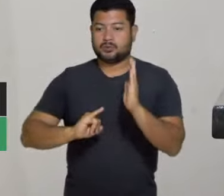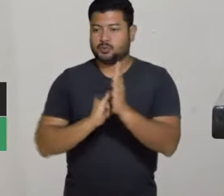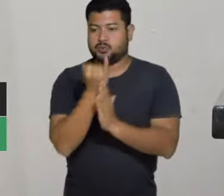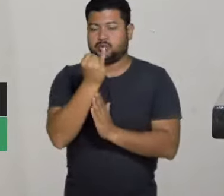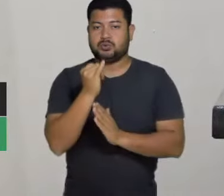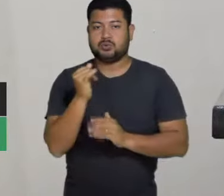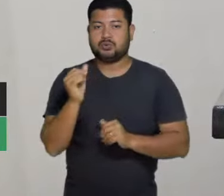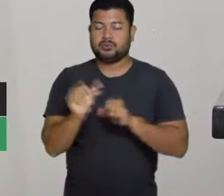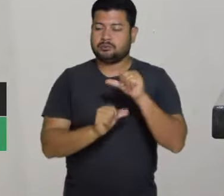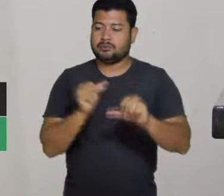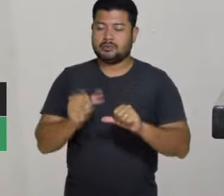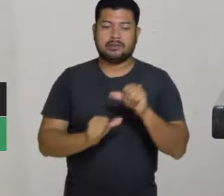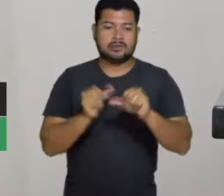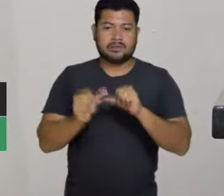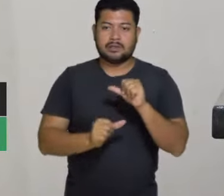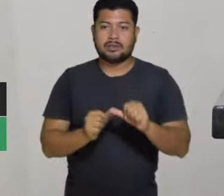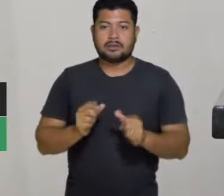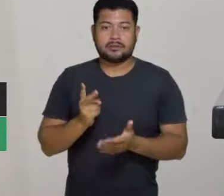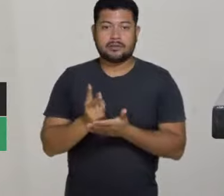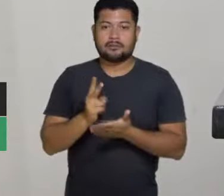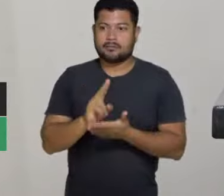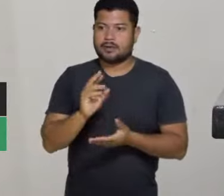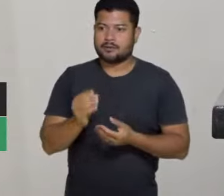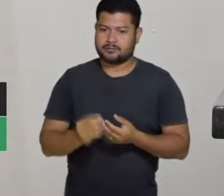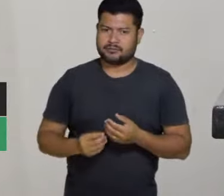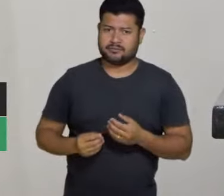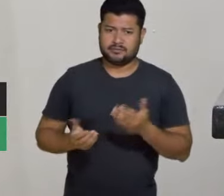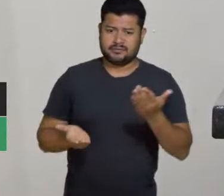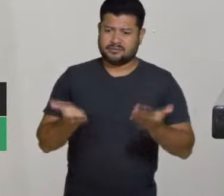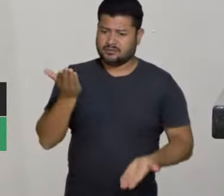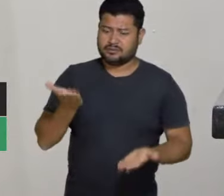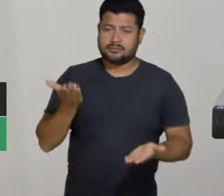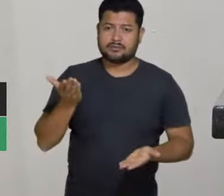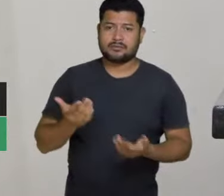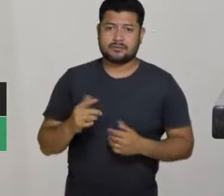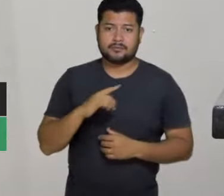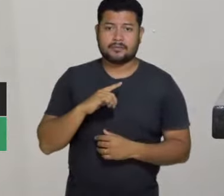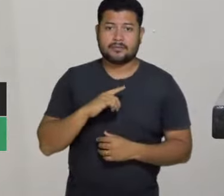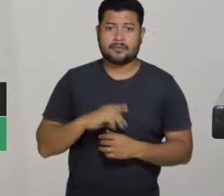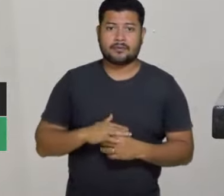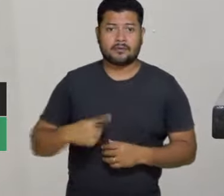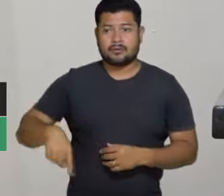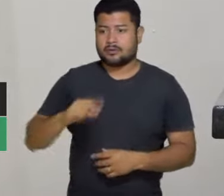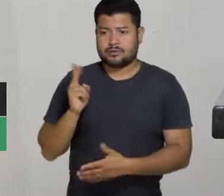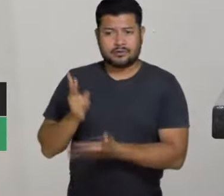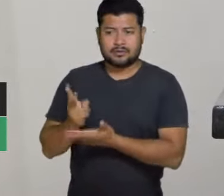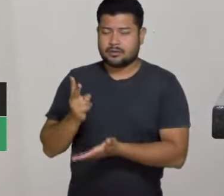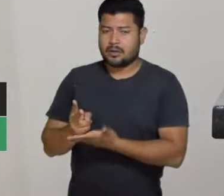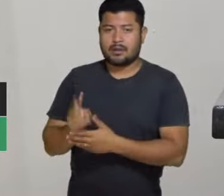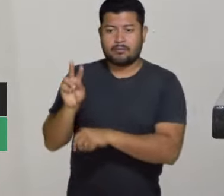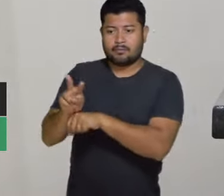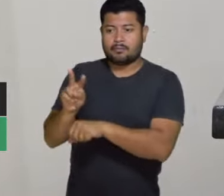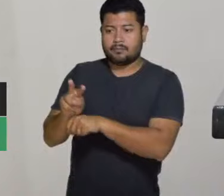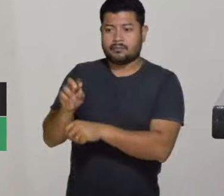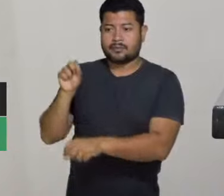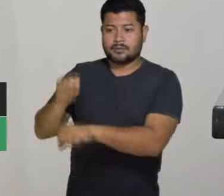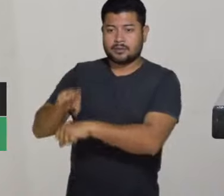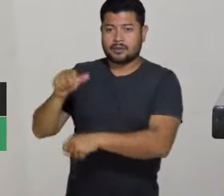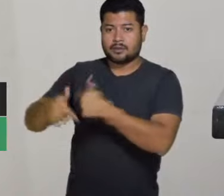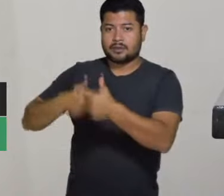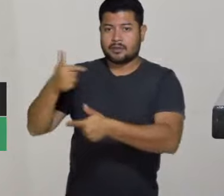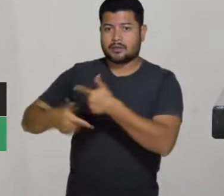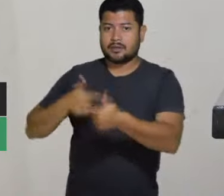tributos de forma desproporcional. A gente sempre vai trazer aqui, sempre proteger aquele indivíduo que gera emprego e renda, sempre